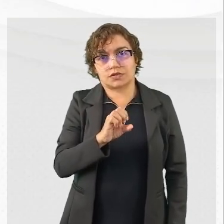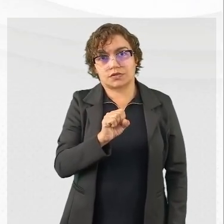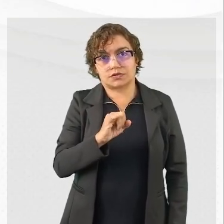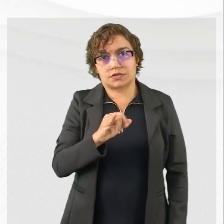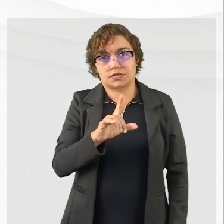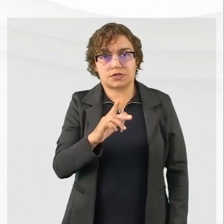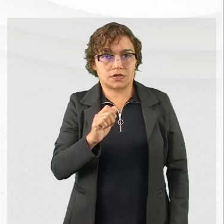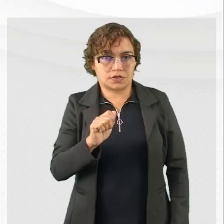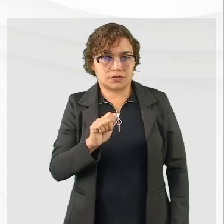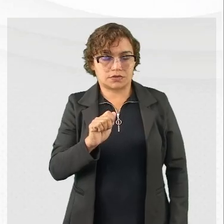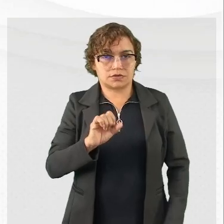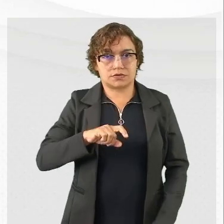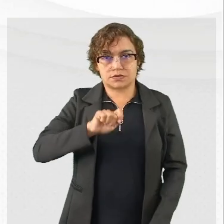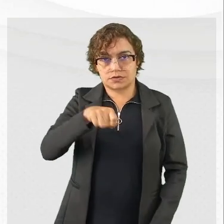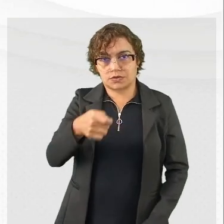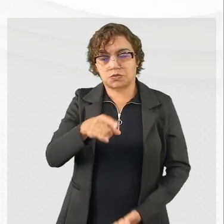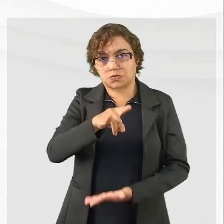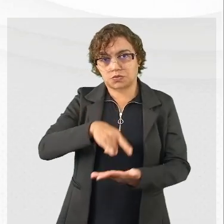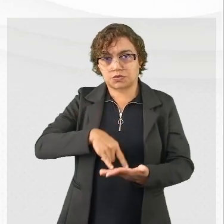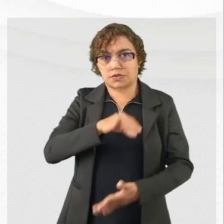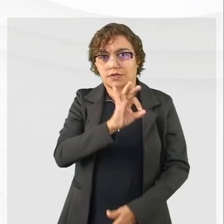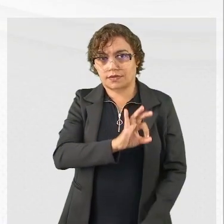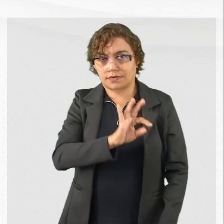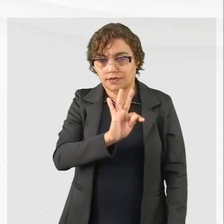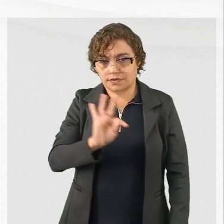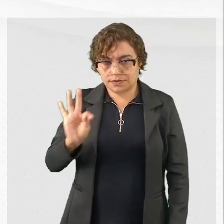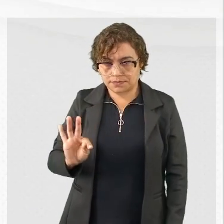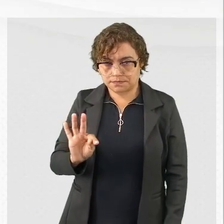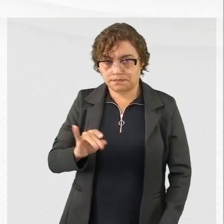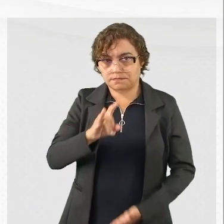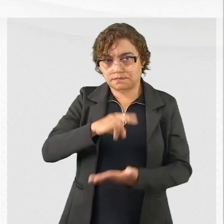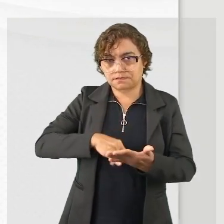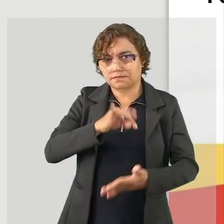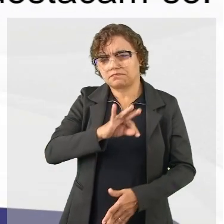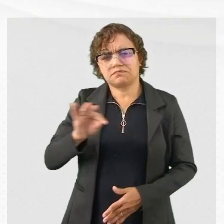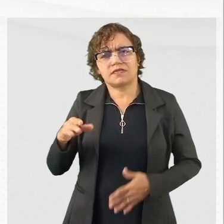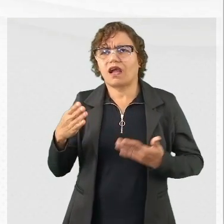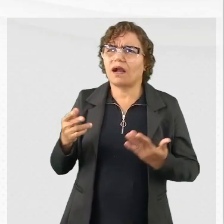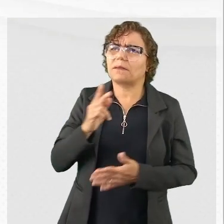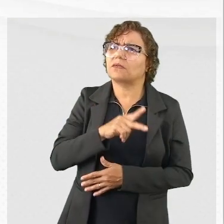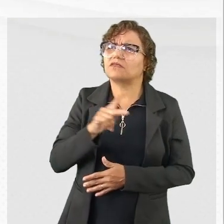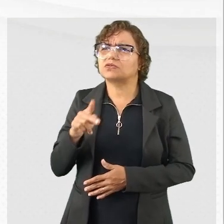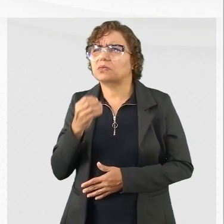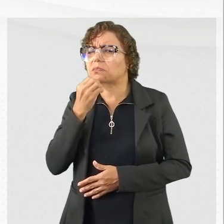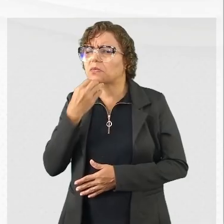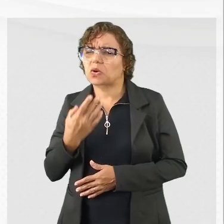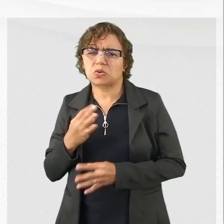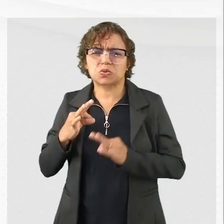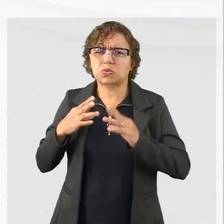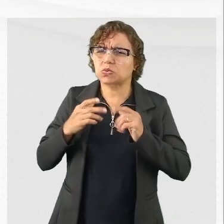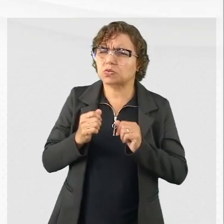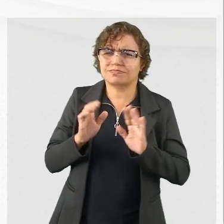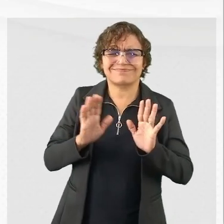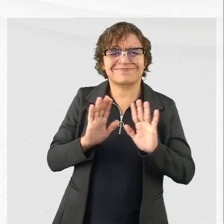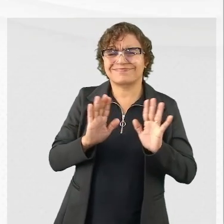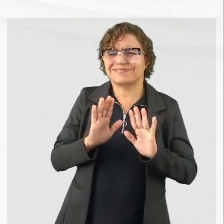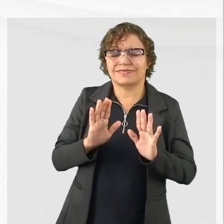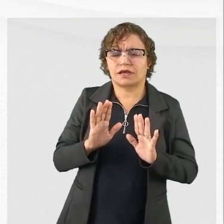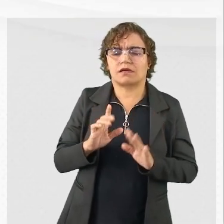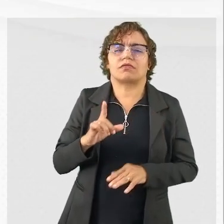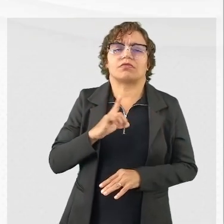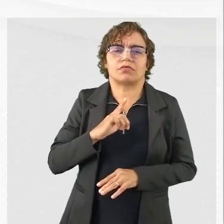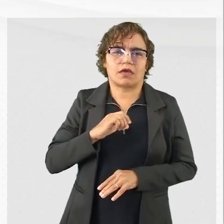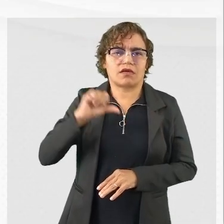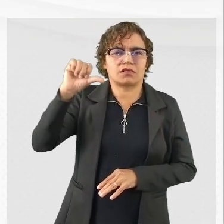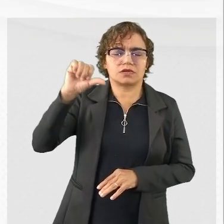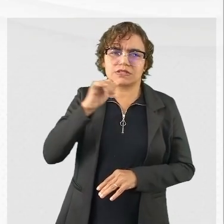essas capitanias hereditárias. Professor, será que tudo foi muito bom? Foi flores? Não, gente. Houve o